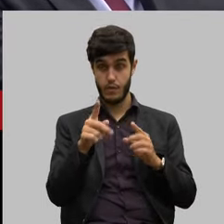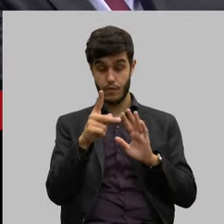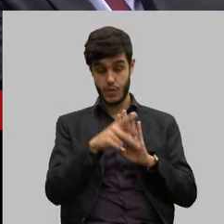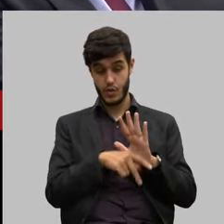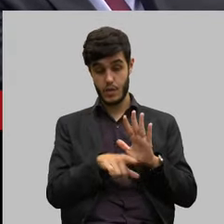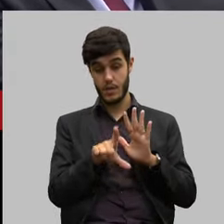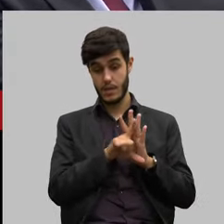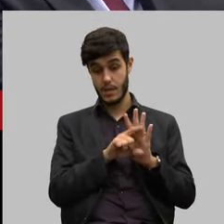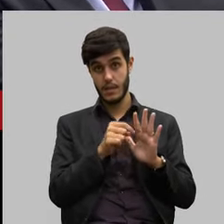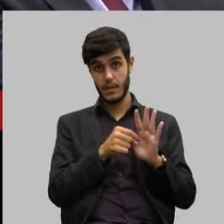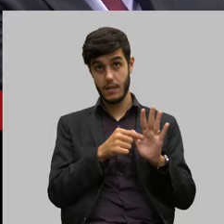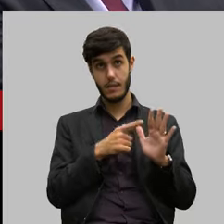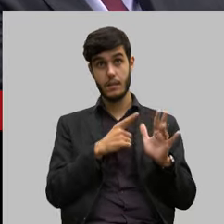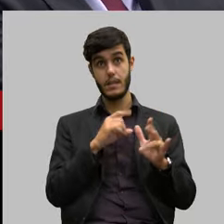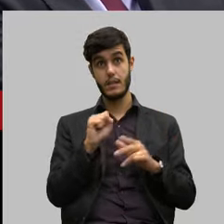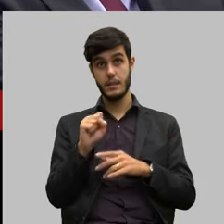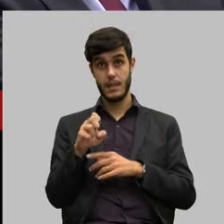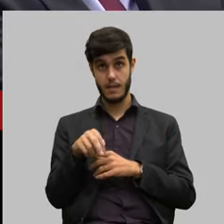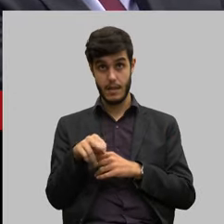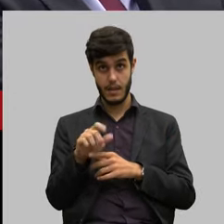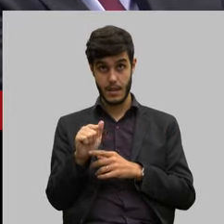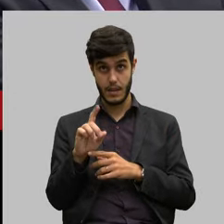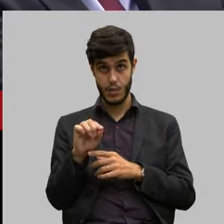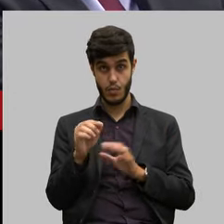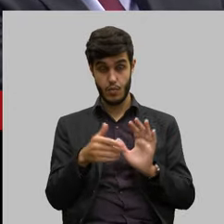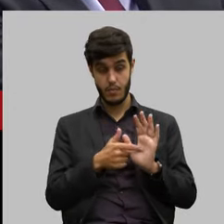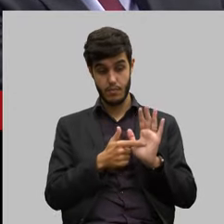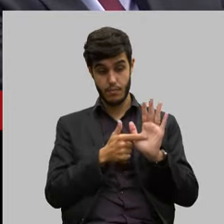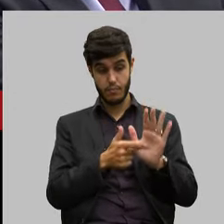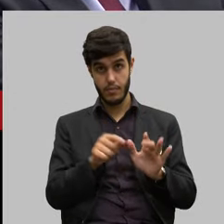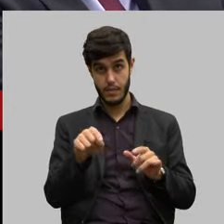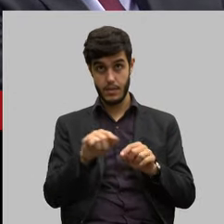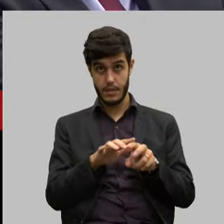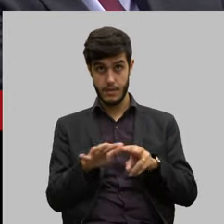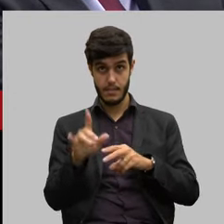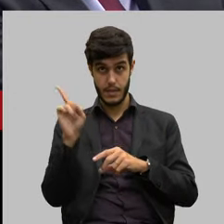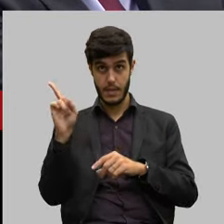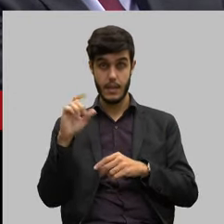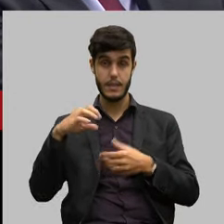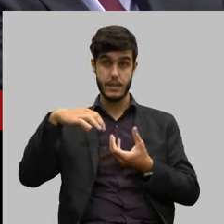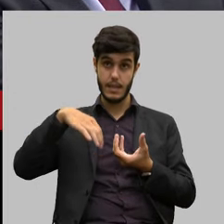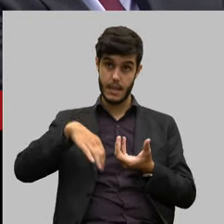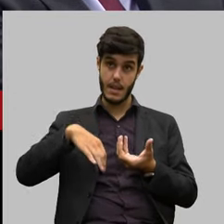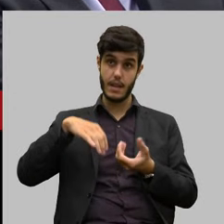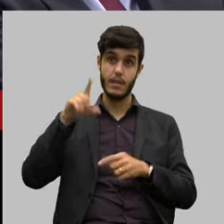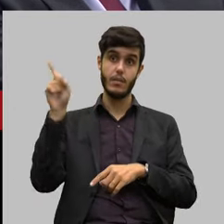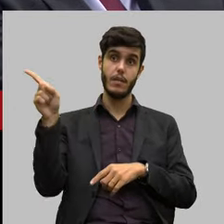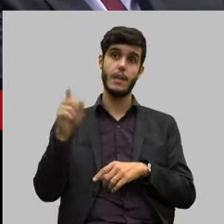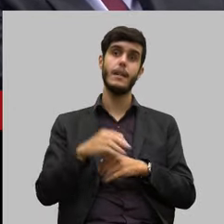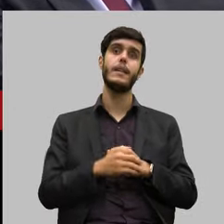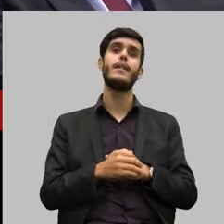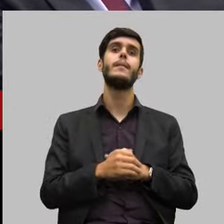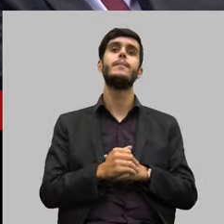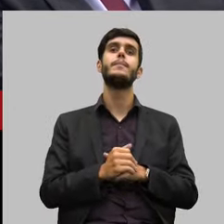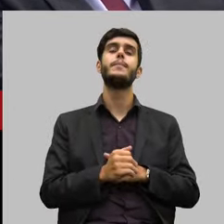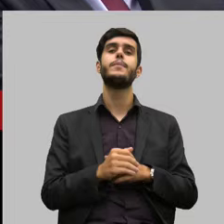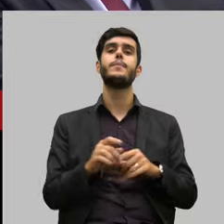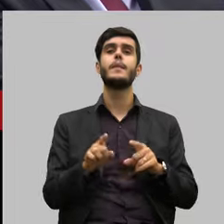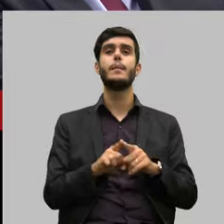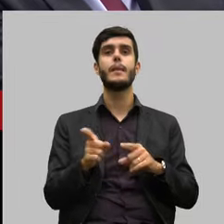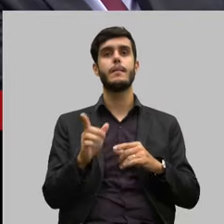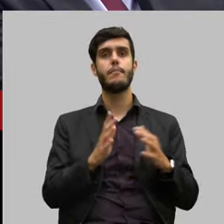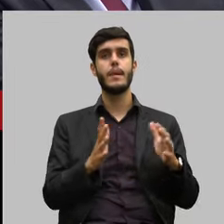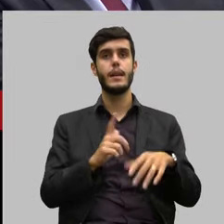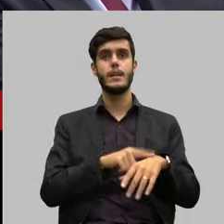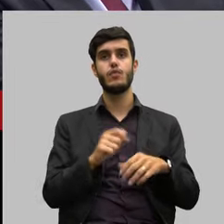gente espera que o Senador Rodrigo Pacheco apresente ainda essa semana no Senado e ou uma dilação do prazo junto ao